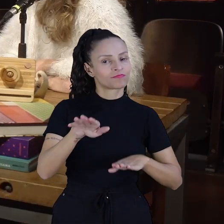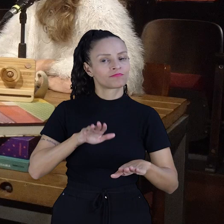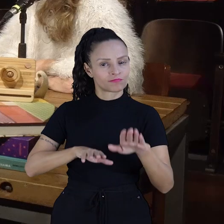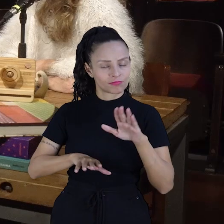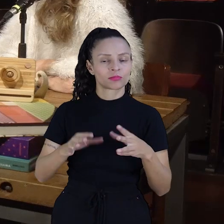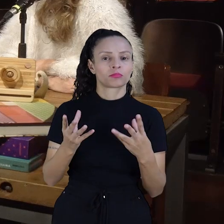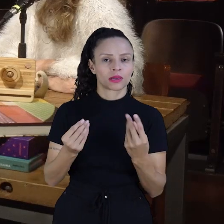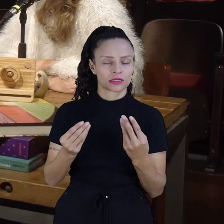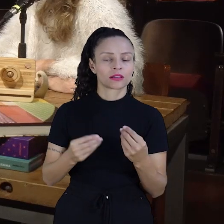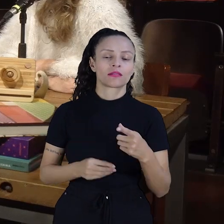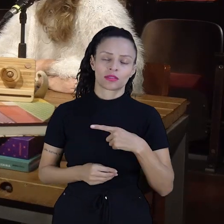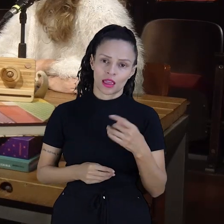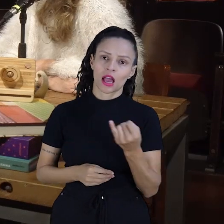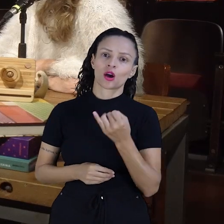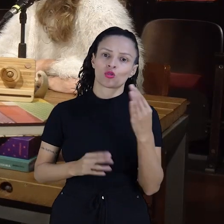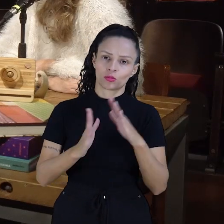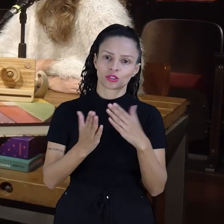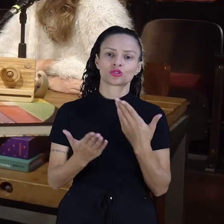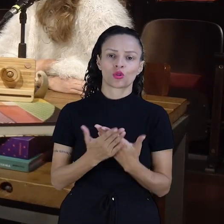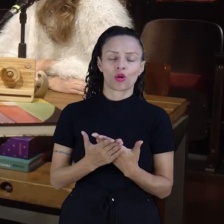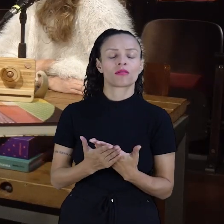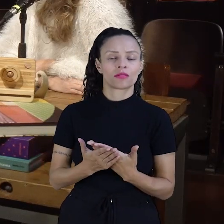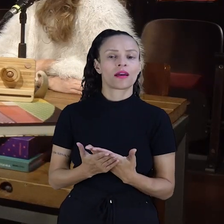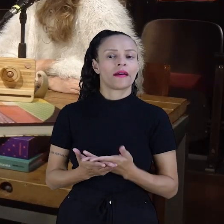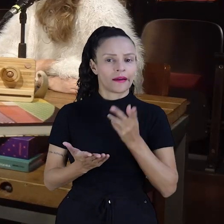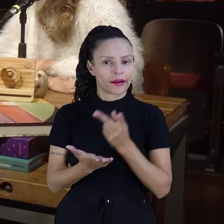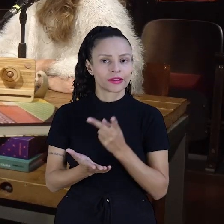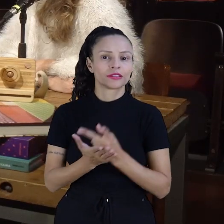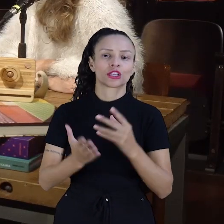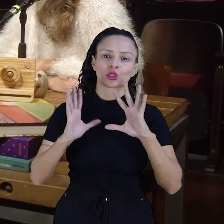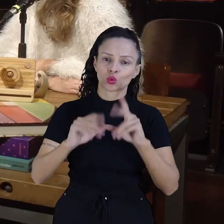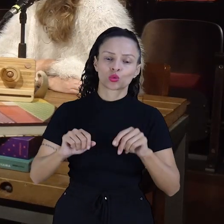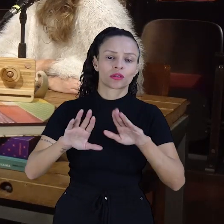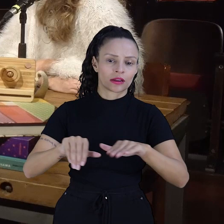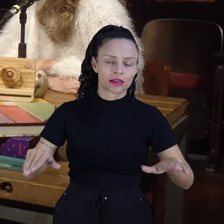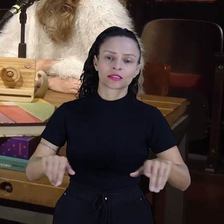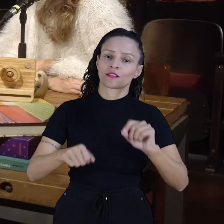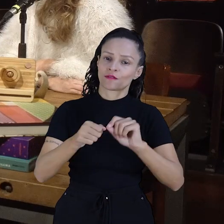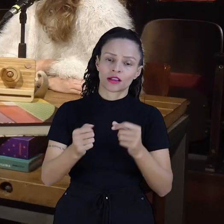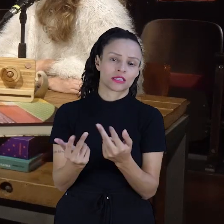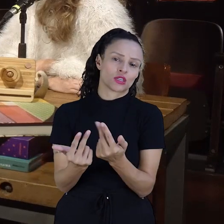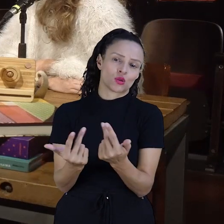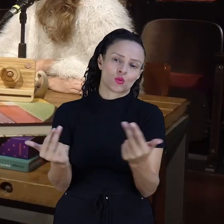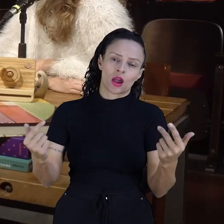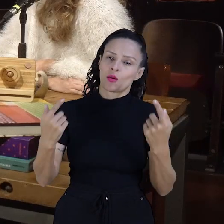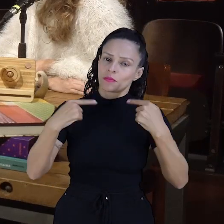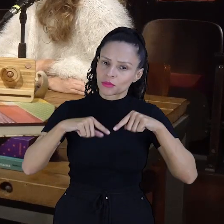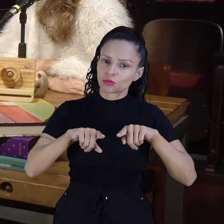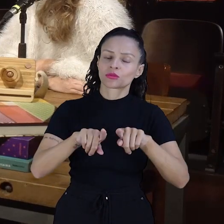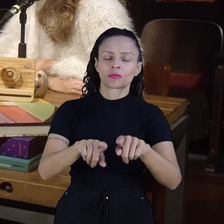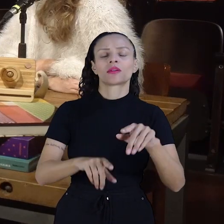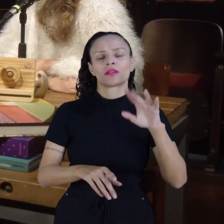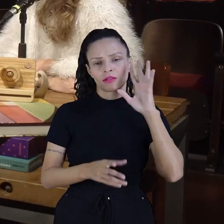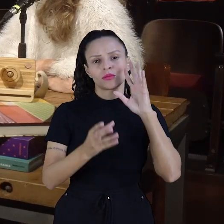bastante. Tem ainda algumas escolas apostando na ideia de que todos fazem tudo ao mesmo tempo. Claro, eu entendo que isso às